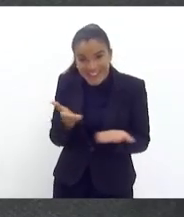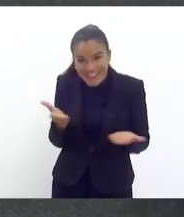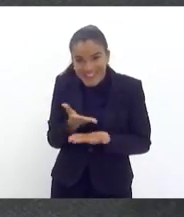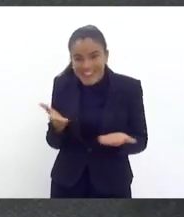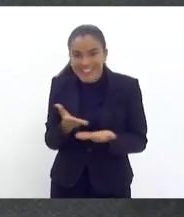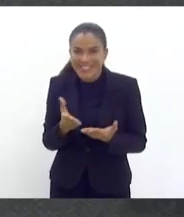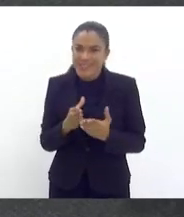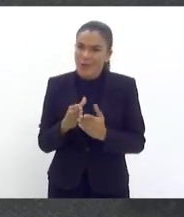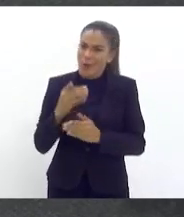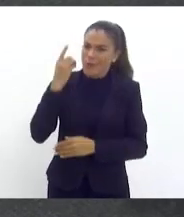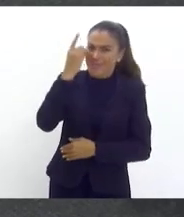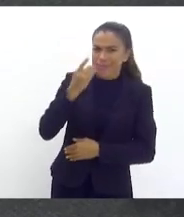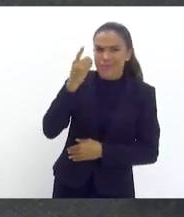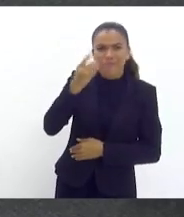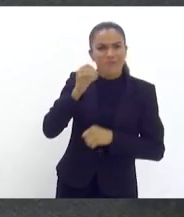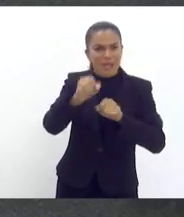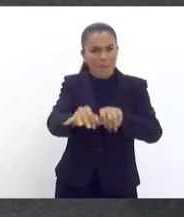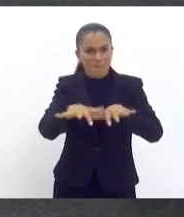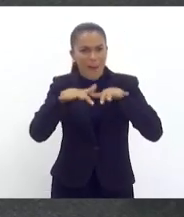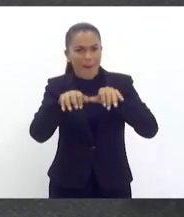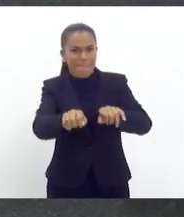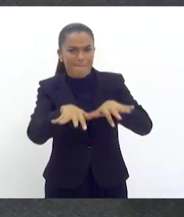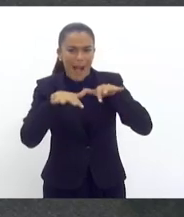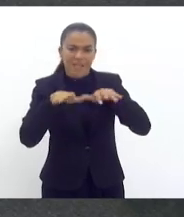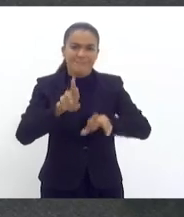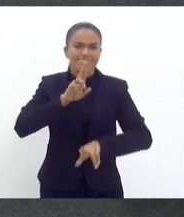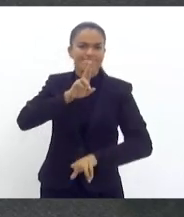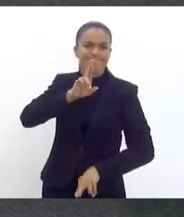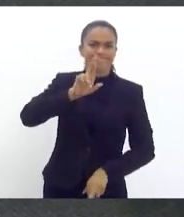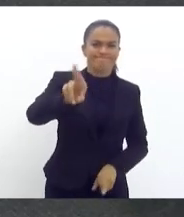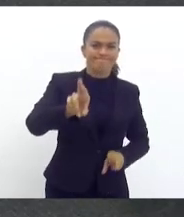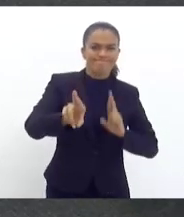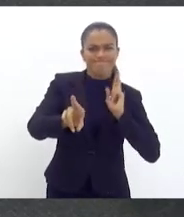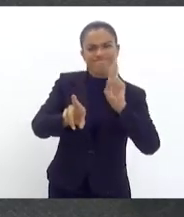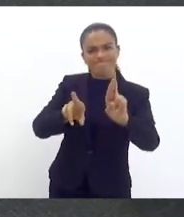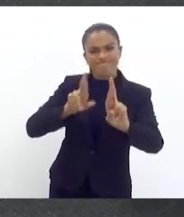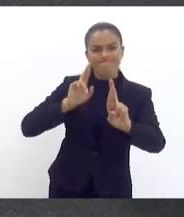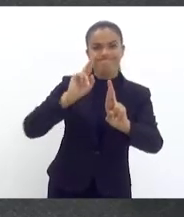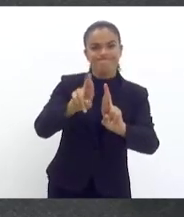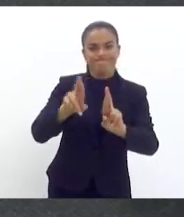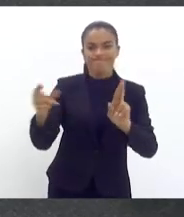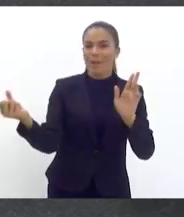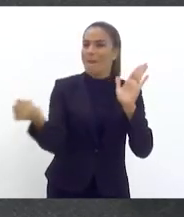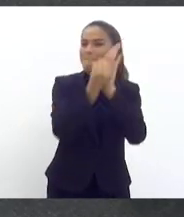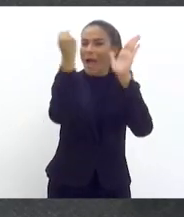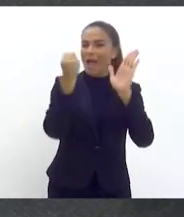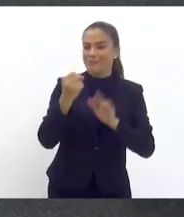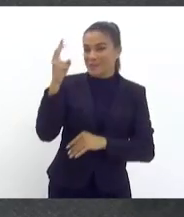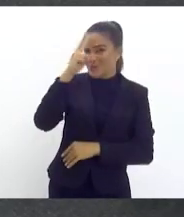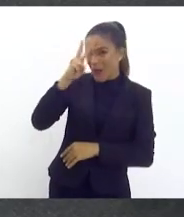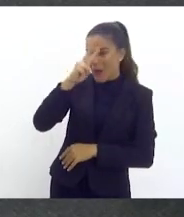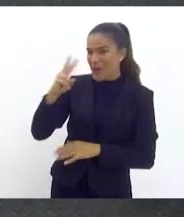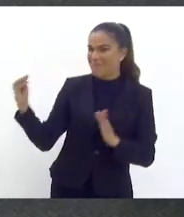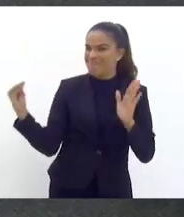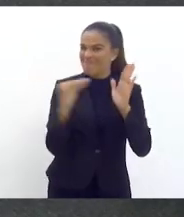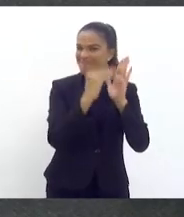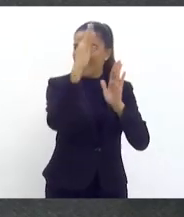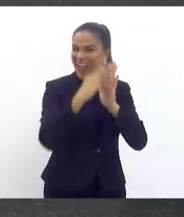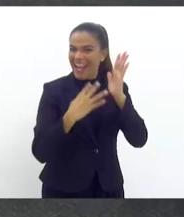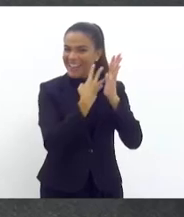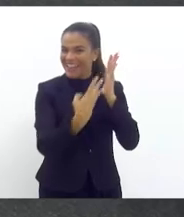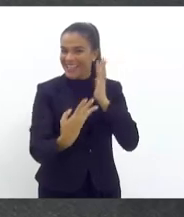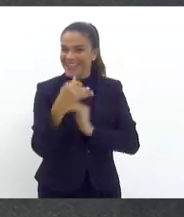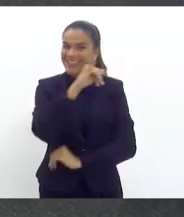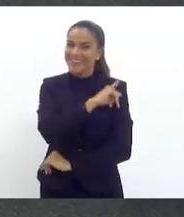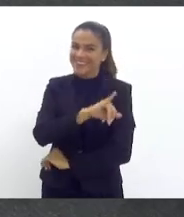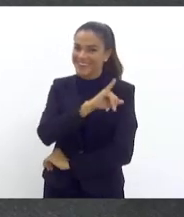como parlamentares, de dar essa resposta histórica, colocar no calendário do Estado do Rio de Janeiro